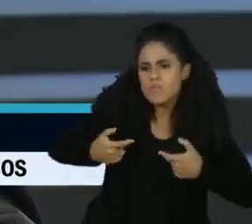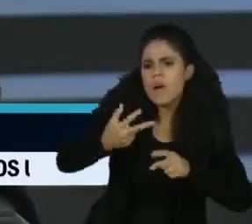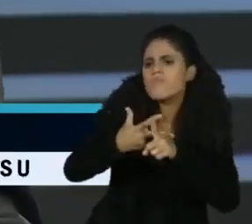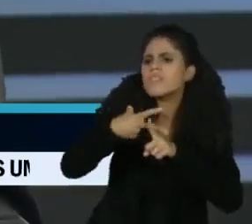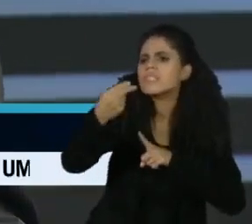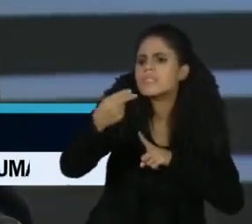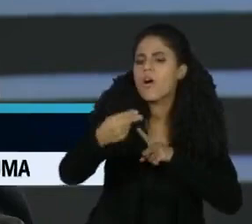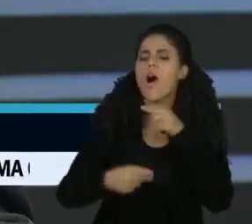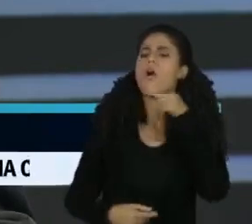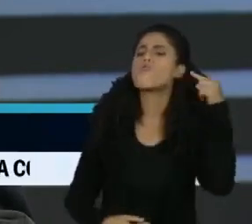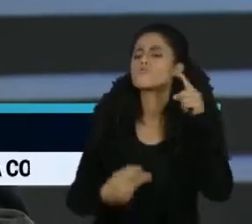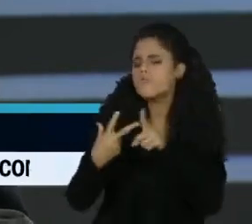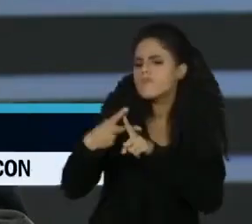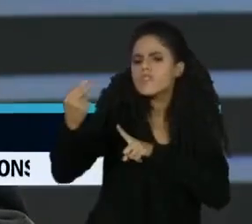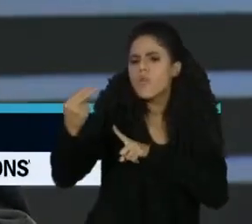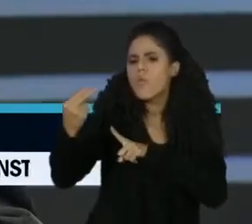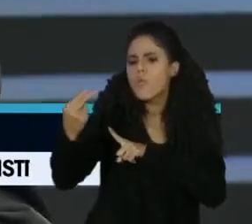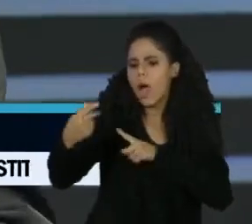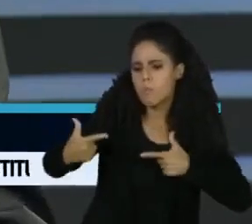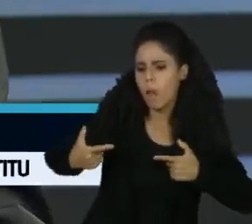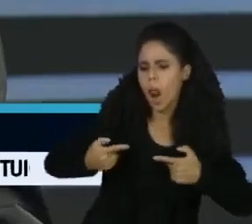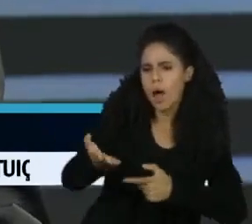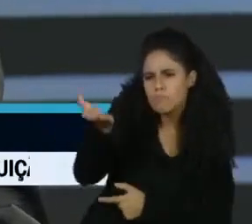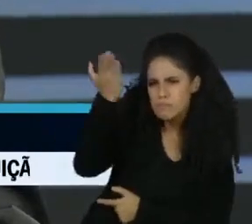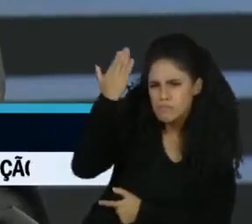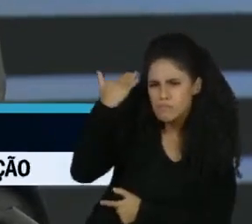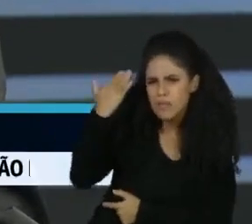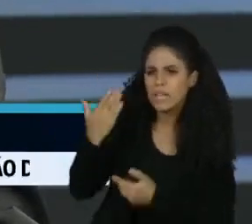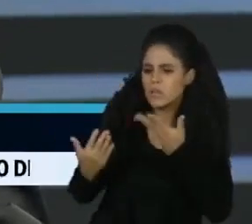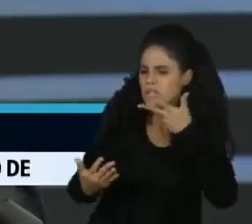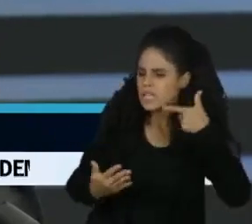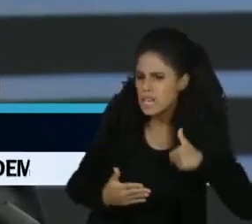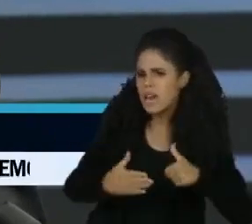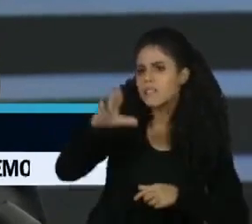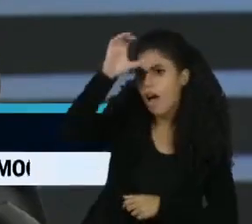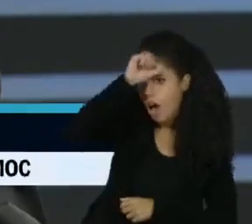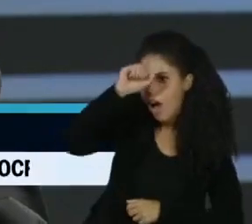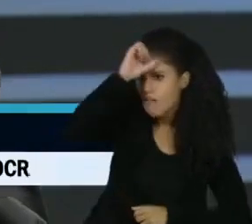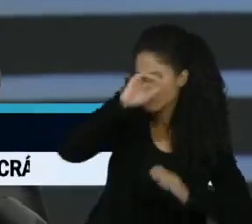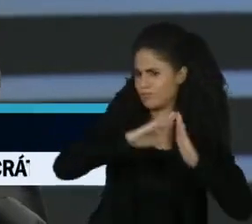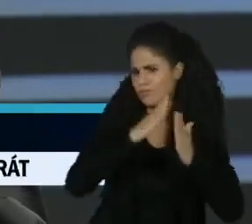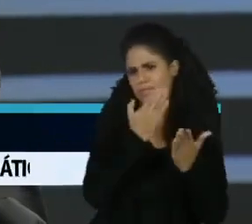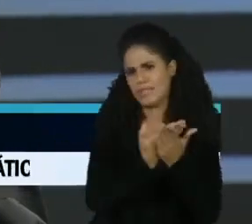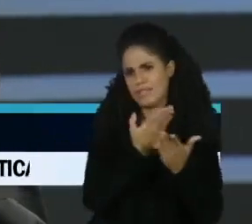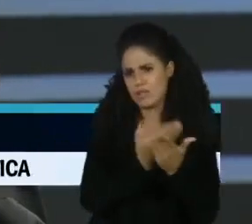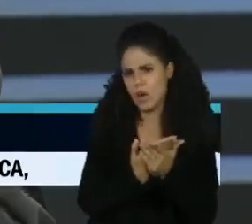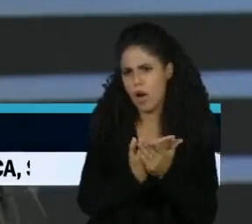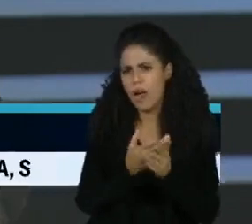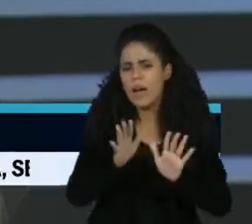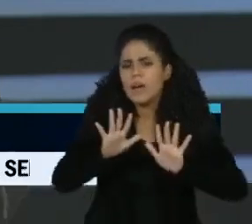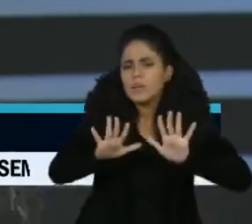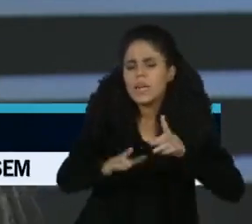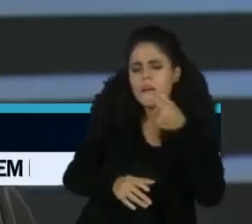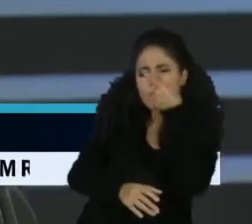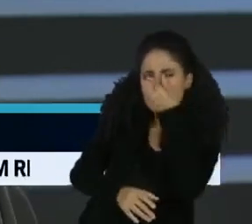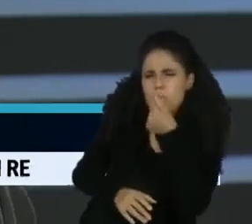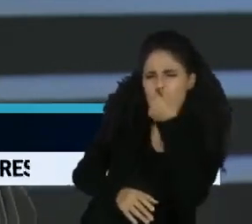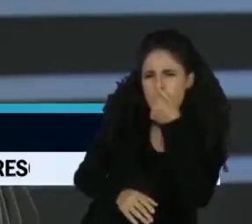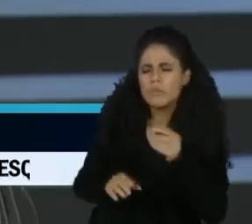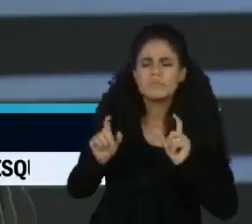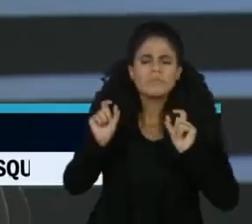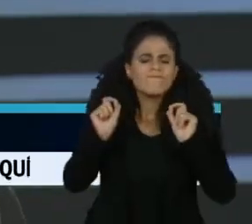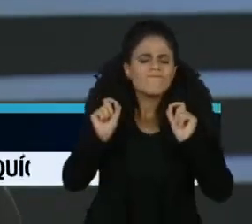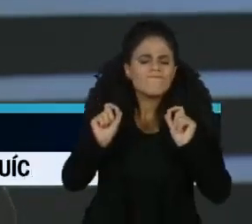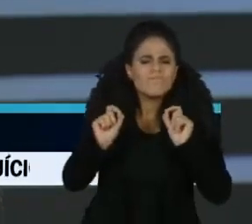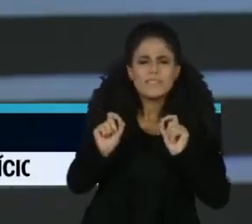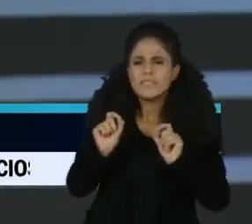eles chamam de Grande Guerra Patriótica. Esse é um exemplo de que assim, o Putin ele tem algumas questões. Ele